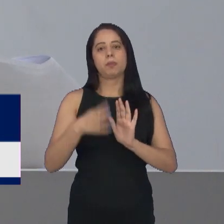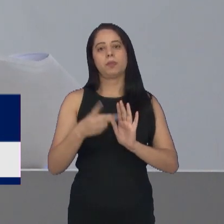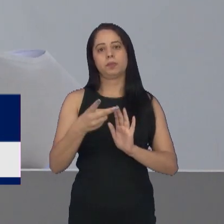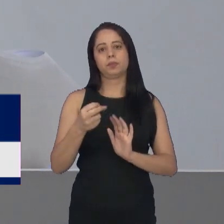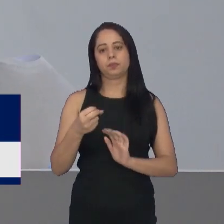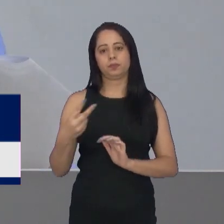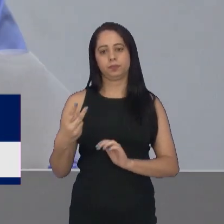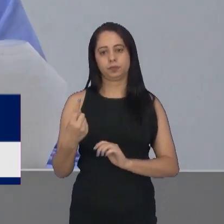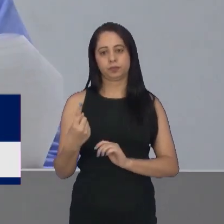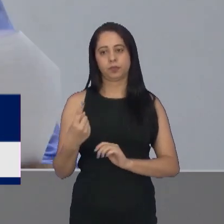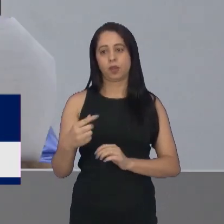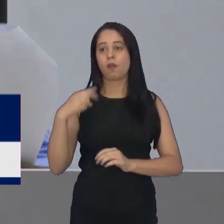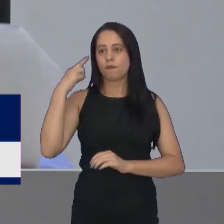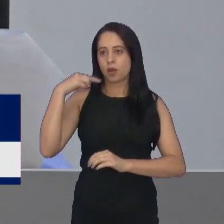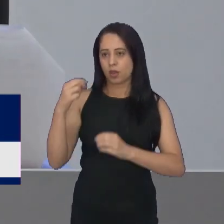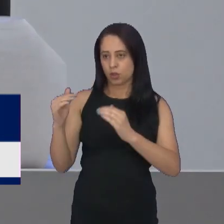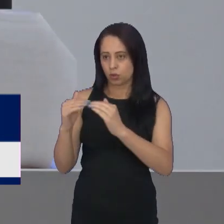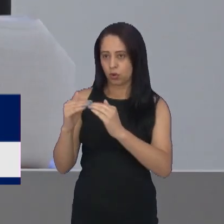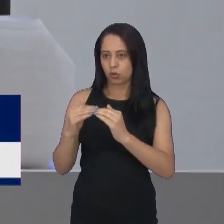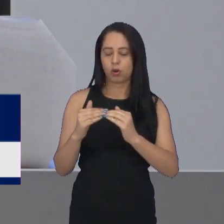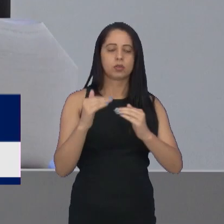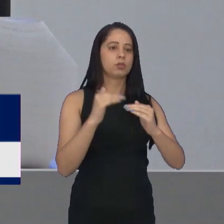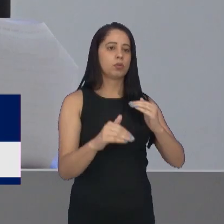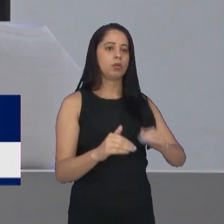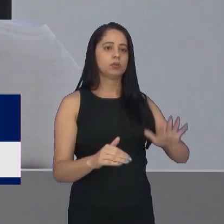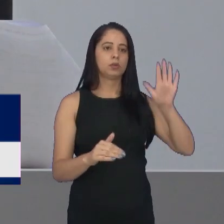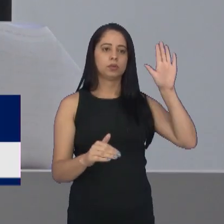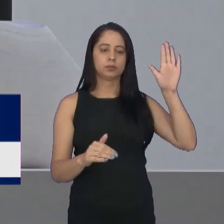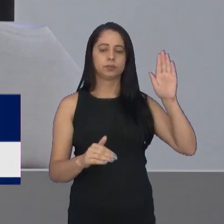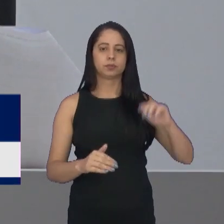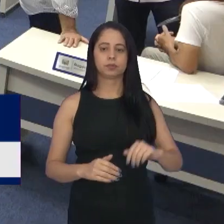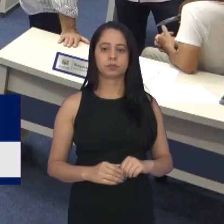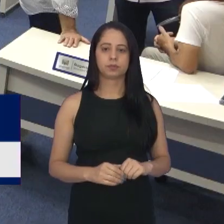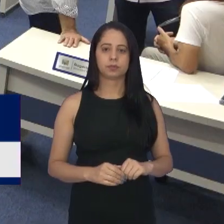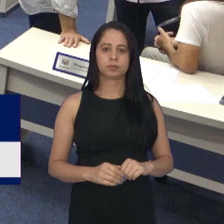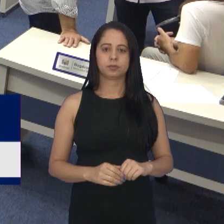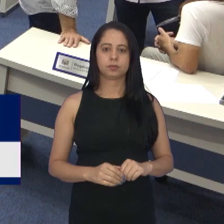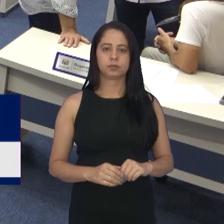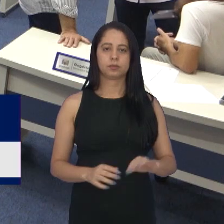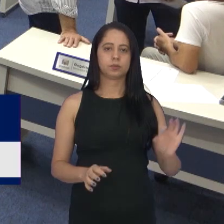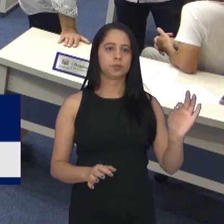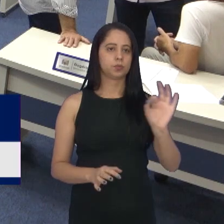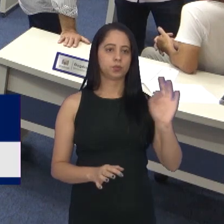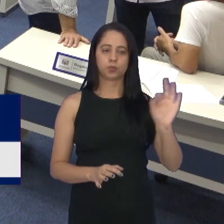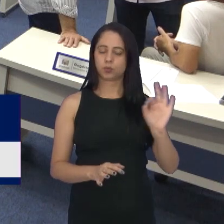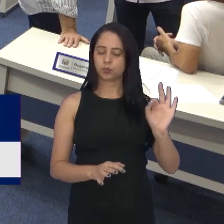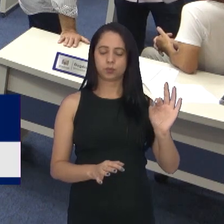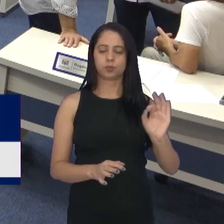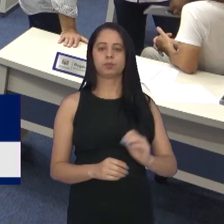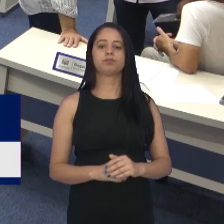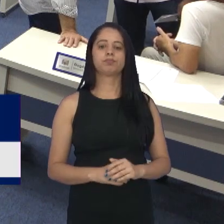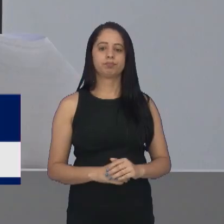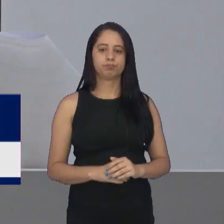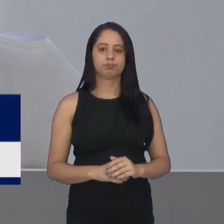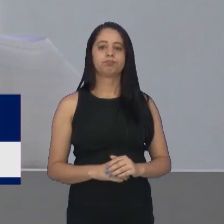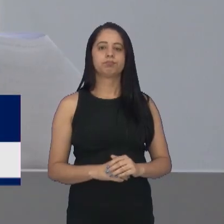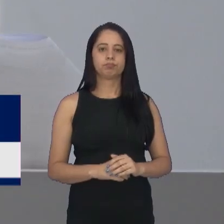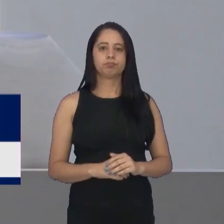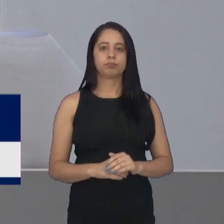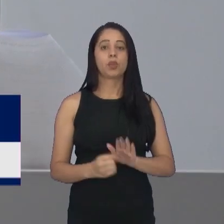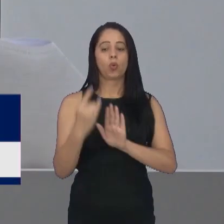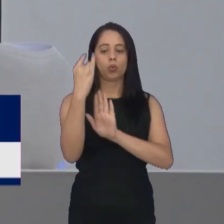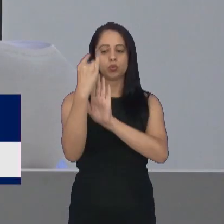271/2021. Vereadores favoráveis, permaneçam como estão. Os contrários que se manifestem. Nenhum voto contrário, senhor presidente. Sem nenhum